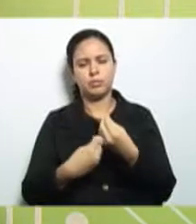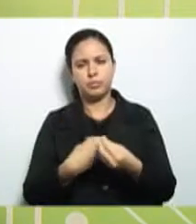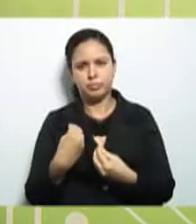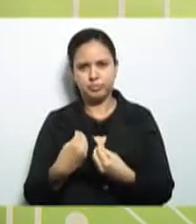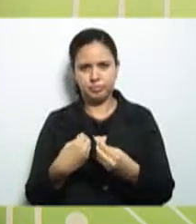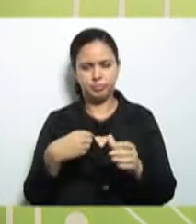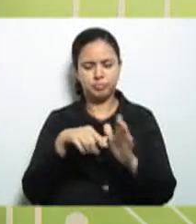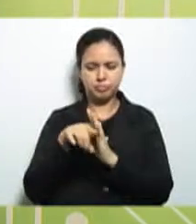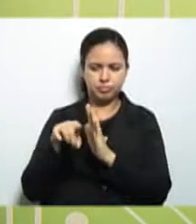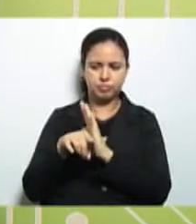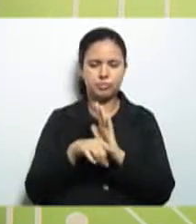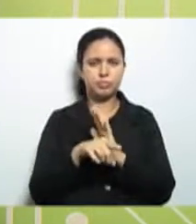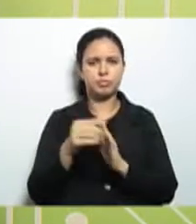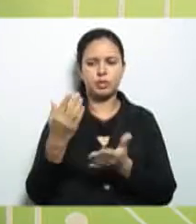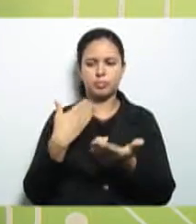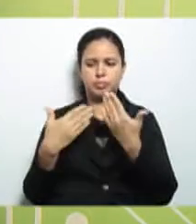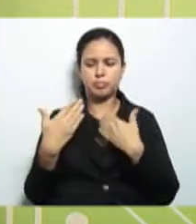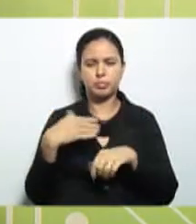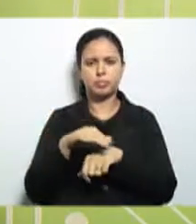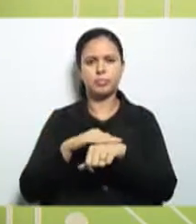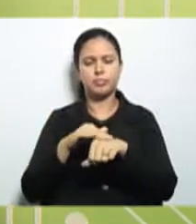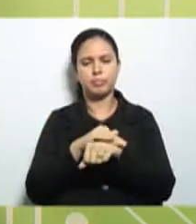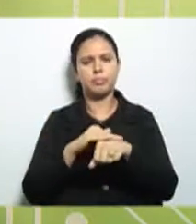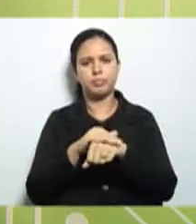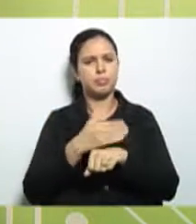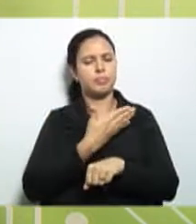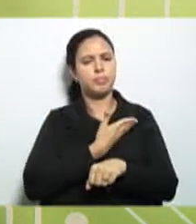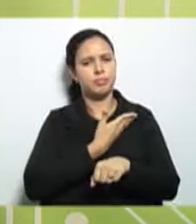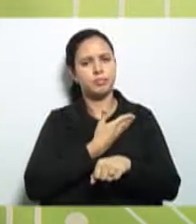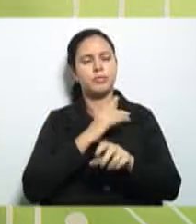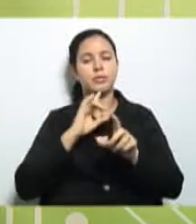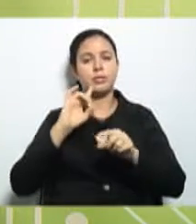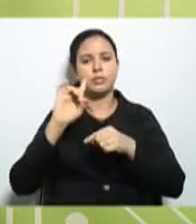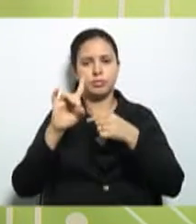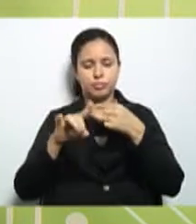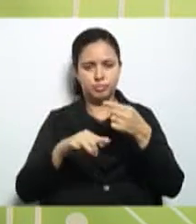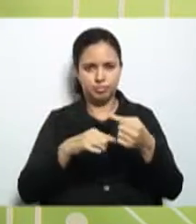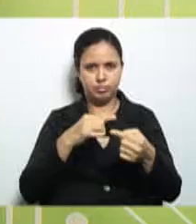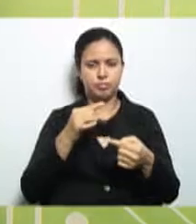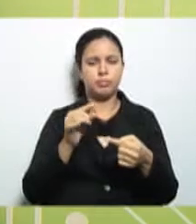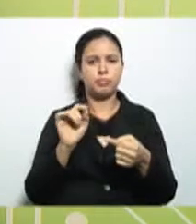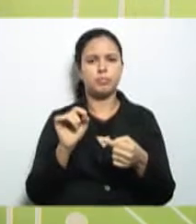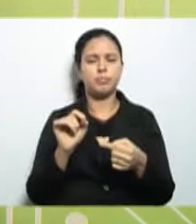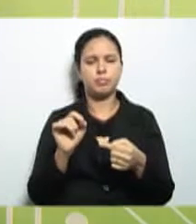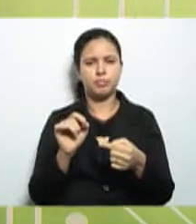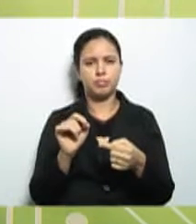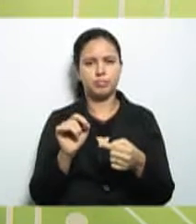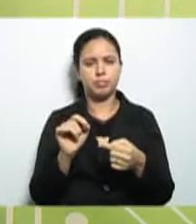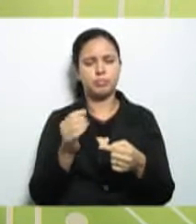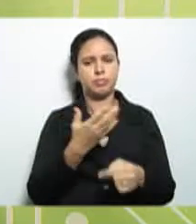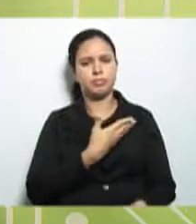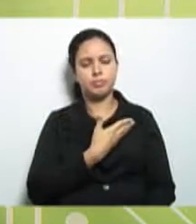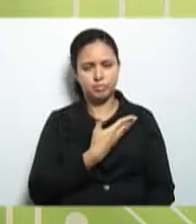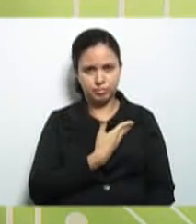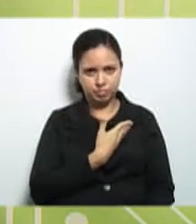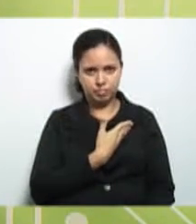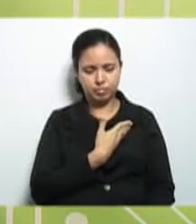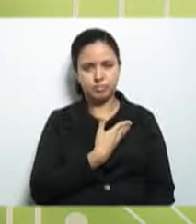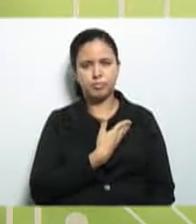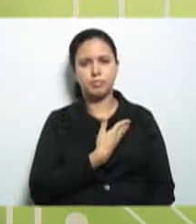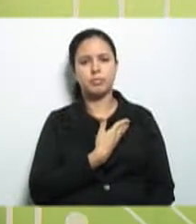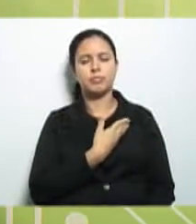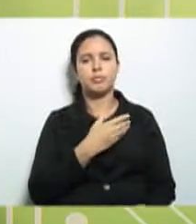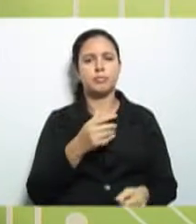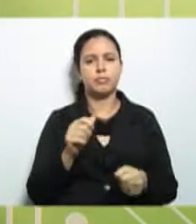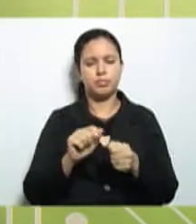Você vai ter essa conversa. Depois que você tiver essa conversa com seus alunos, com seus colegas de sala,